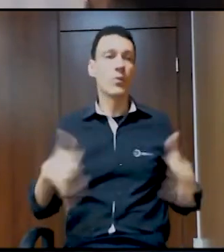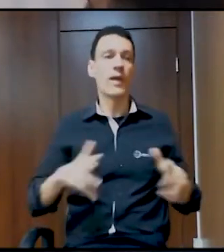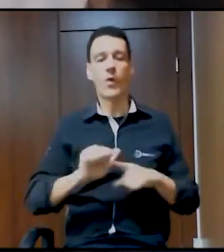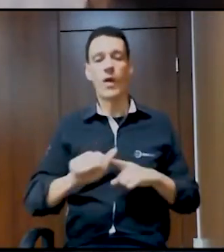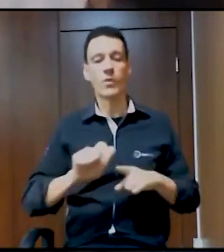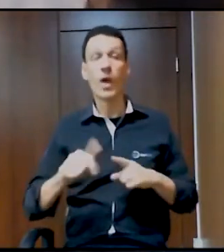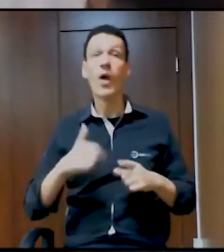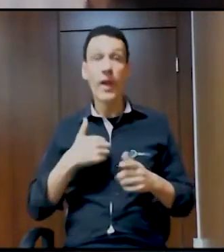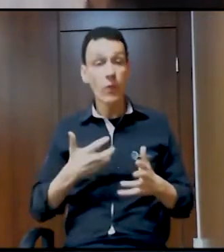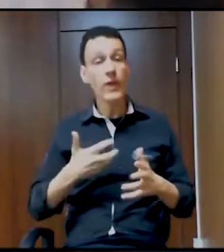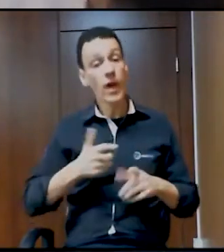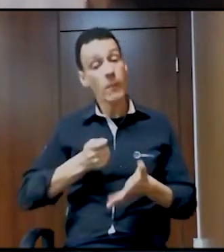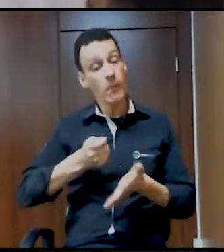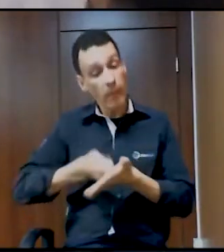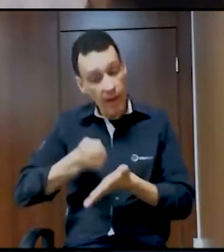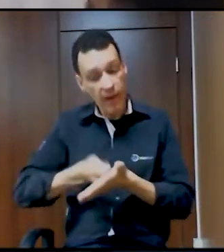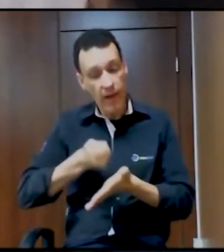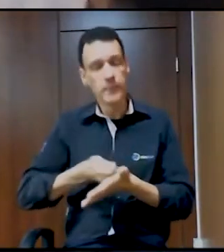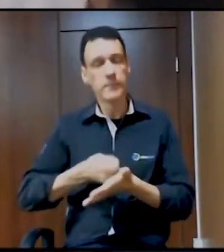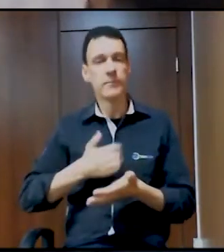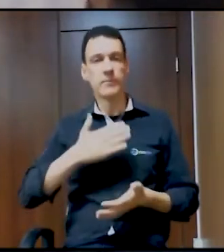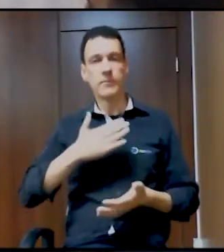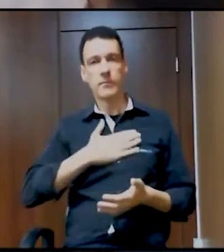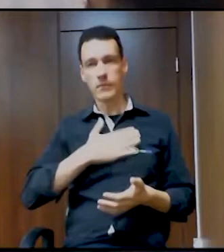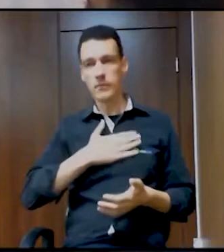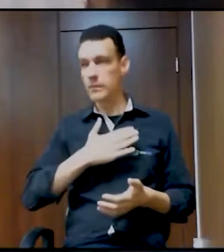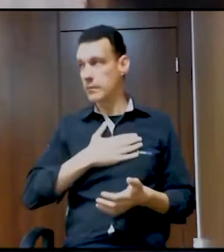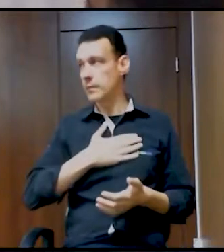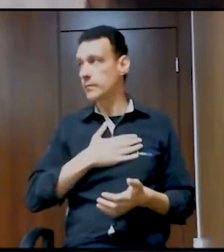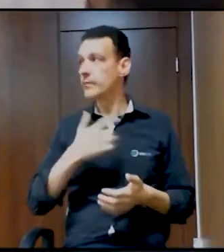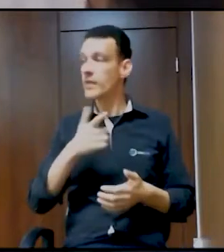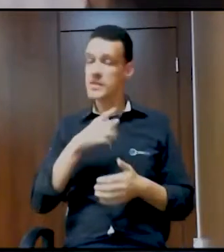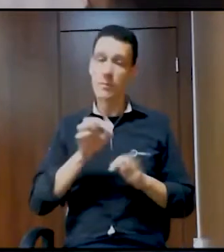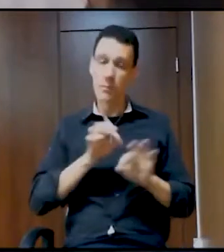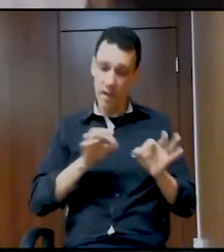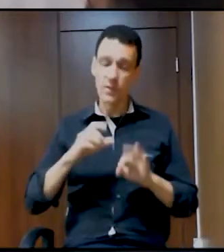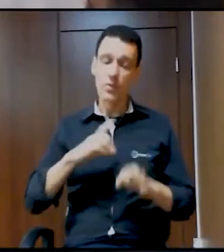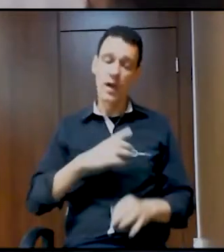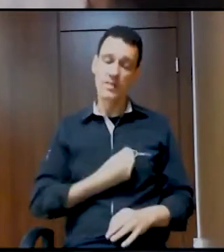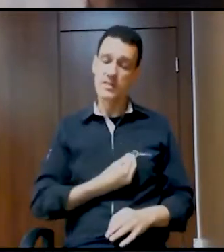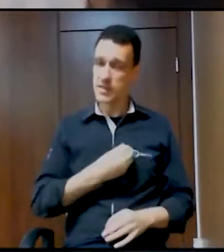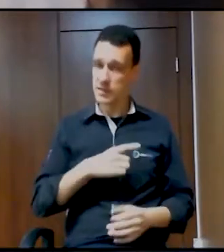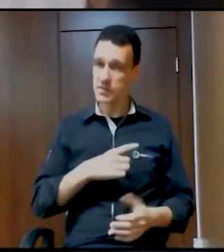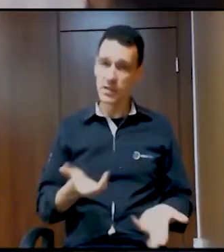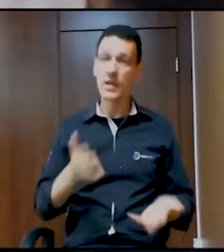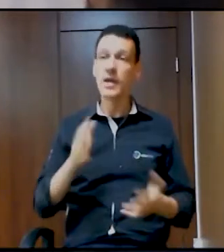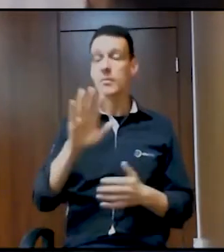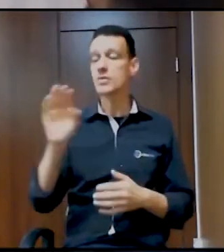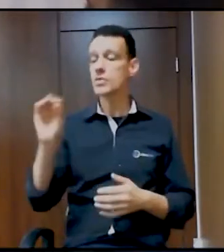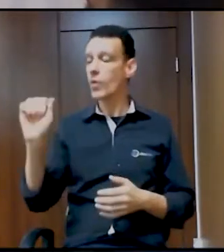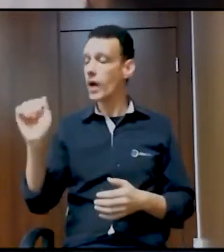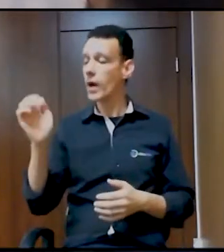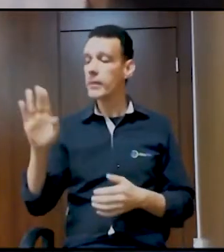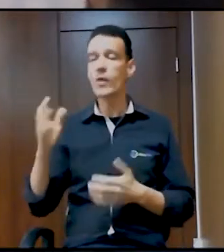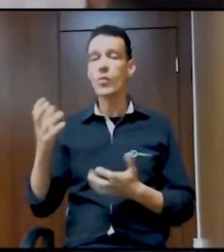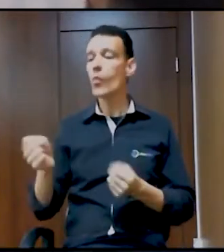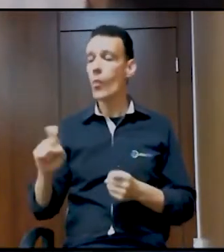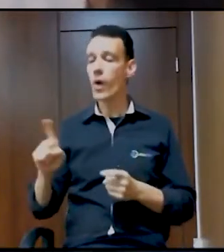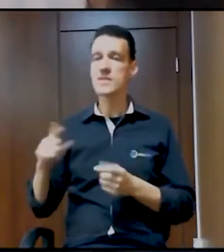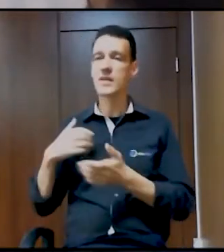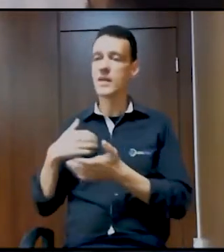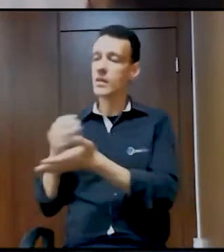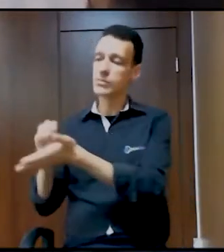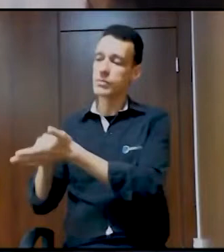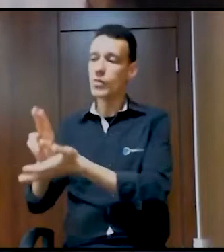quero pagar um aluguel social. Esse plano existe e simplesmente a Coab se nega a me inscrever. Por